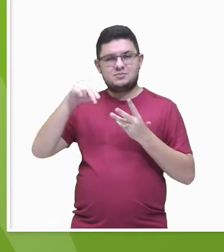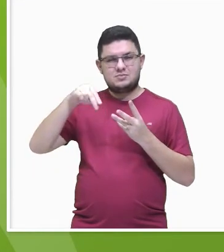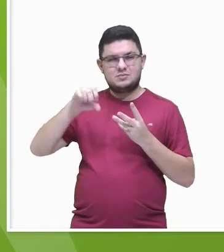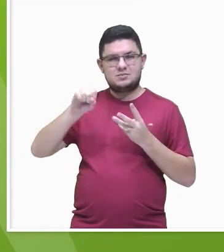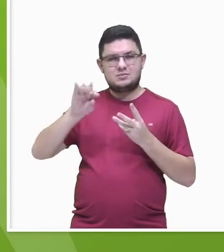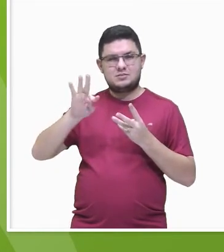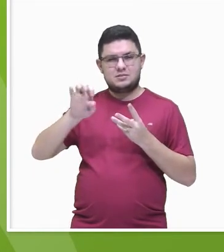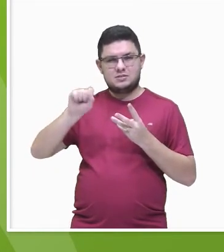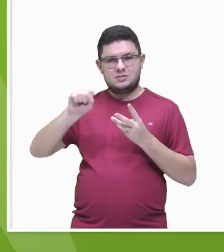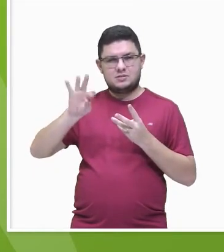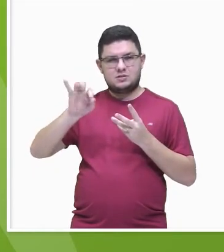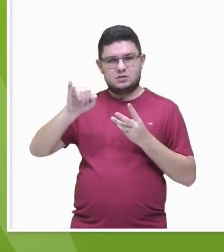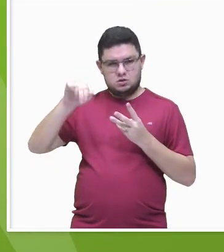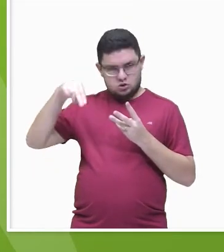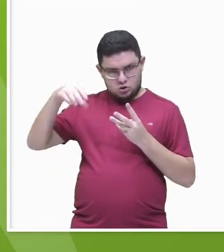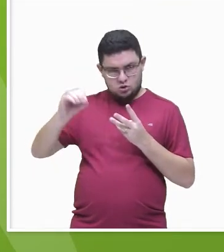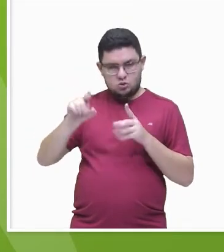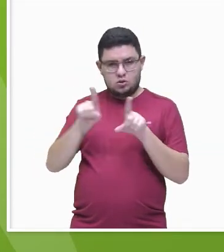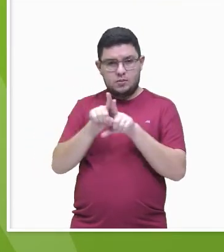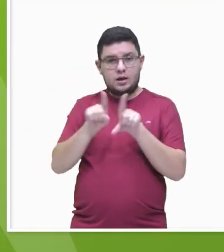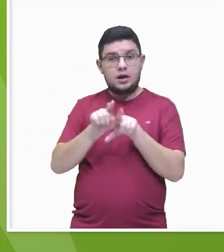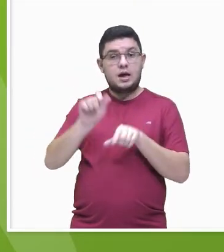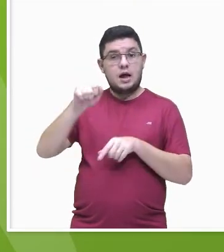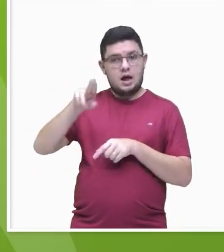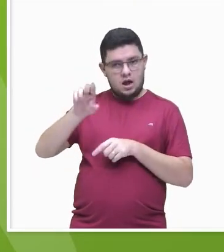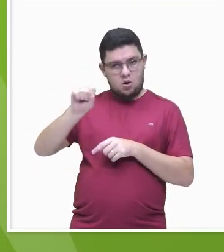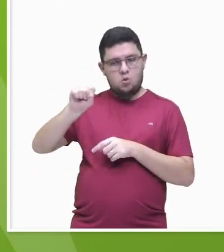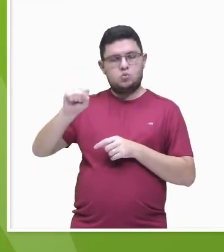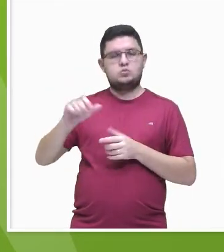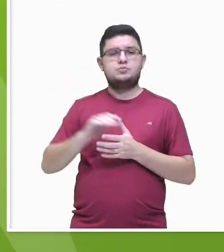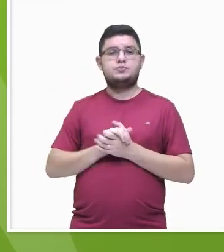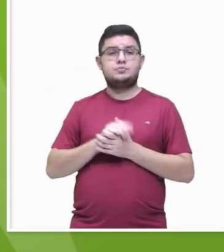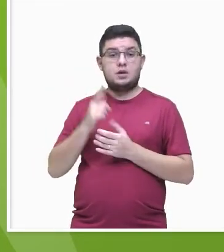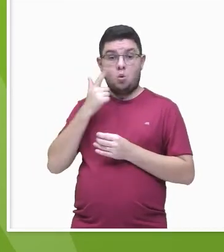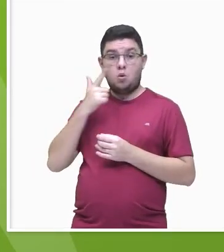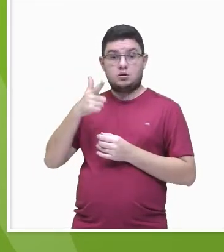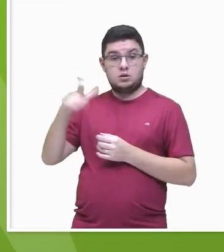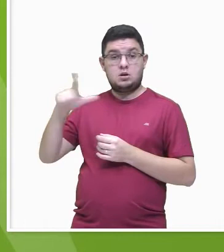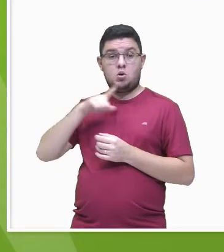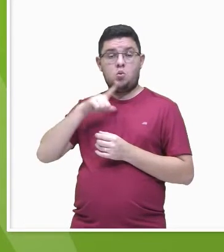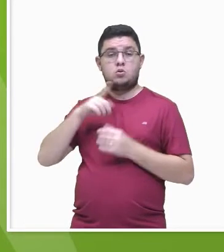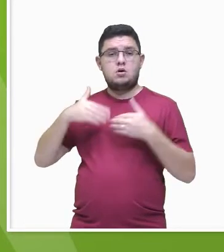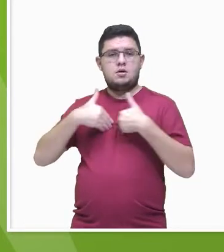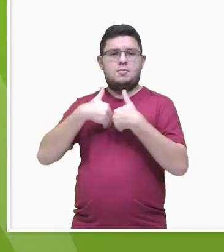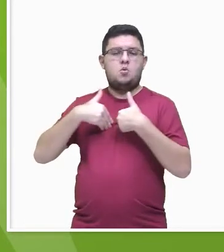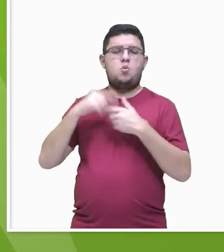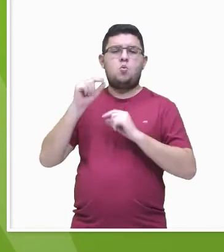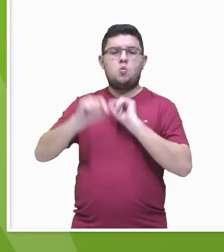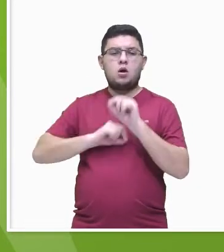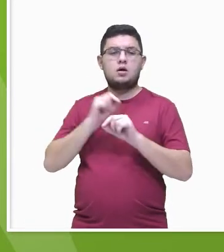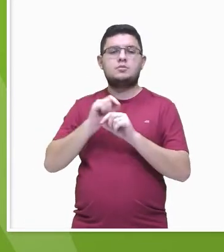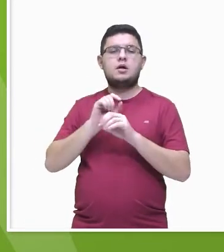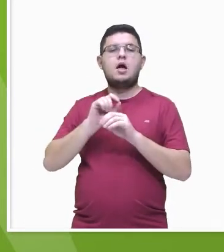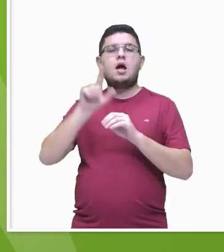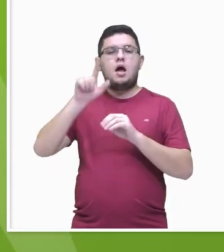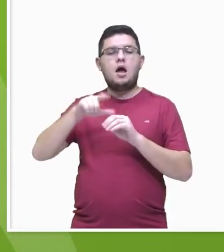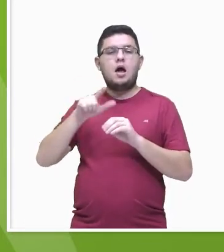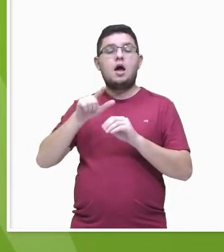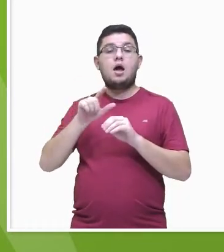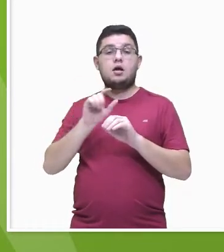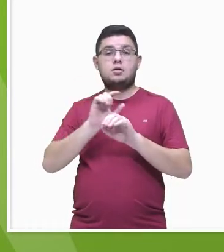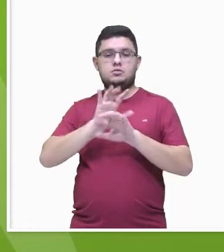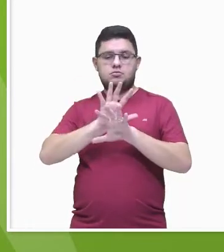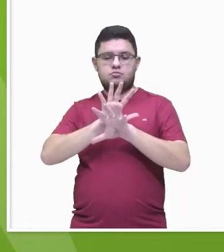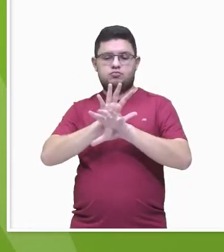equinodermos, que é o ouriço do mar. É claro que ele não é exatamente dessa forma, mas nós temos aí um esquema para mostrar a